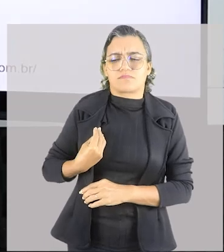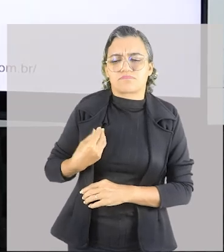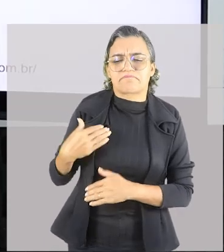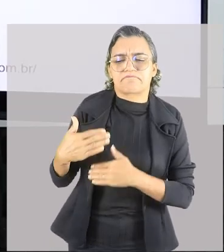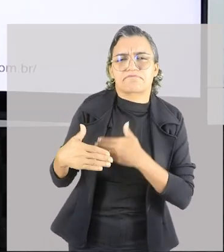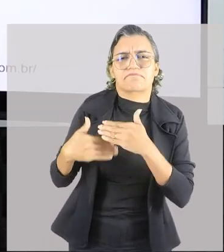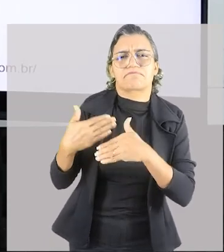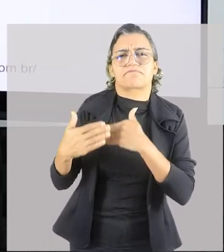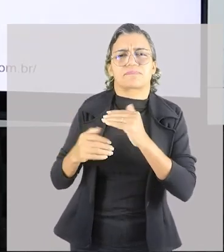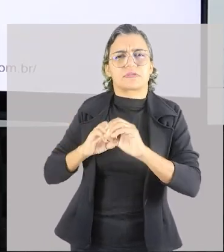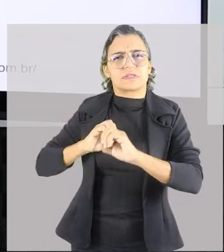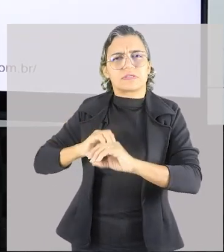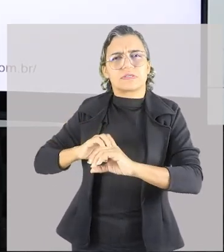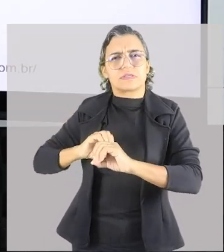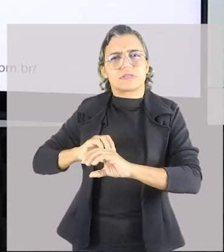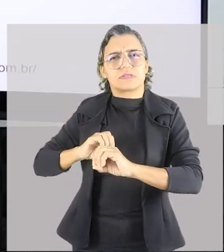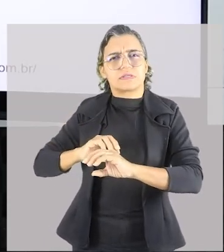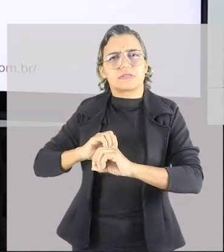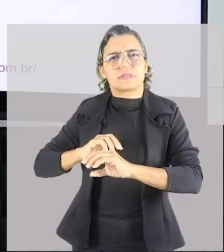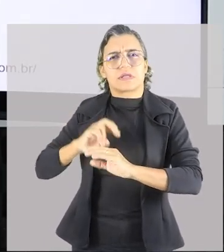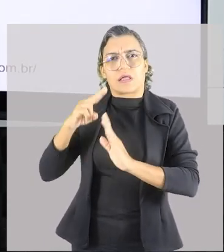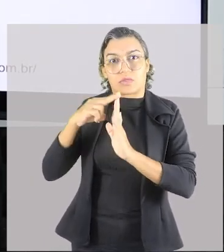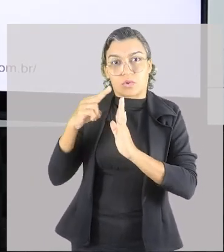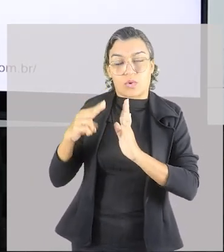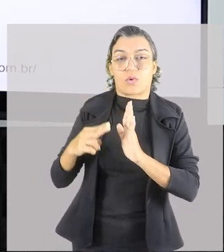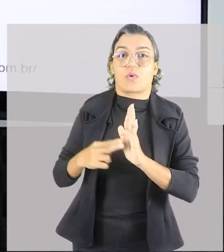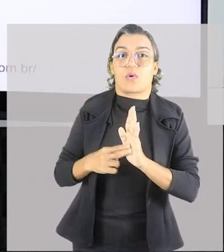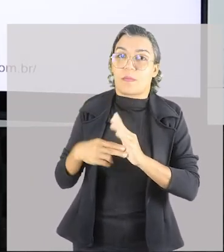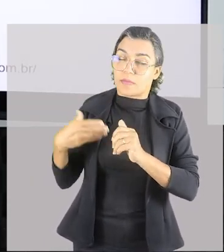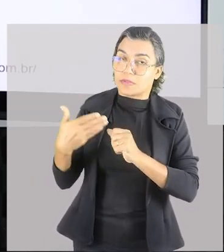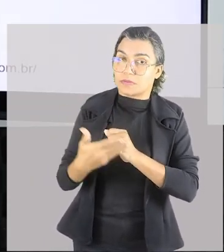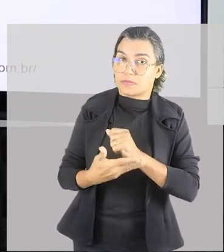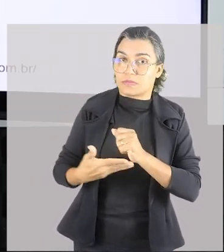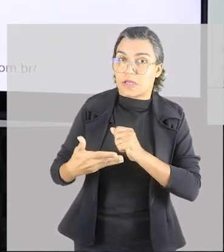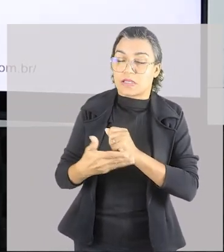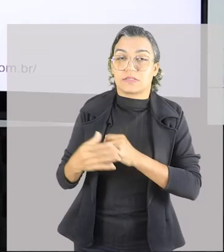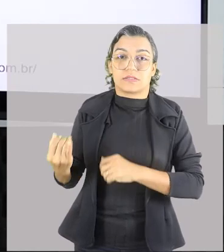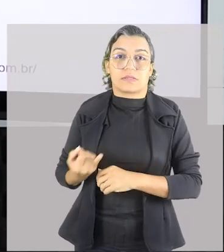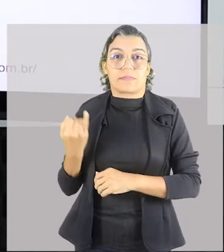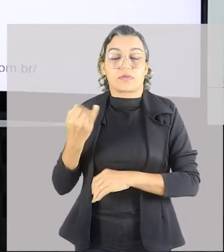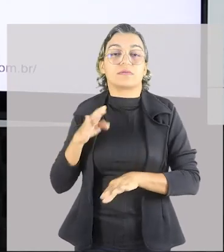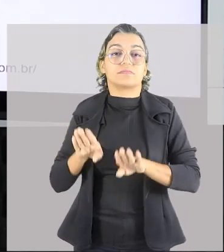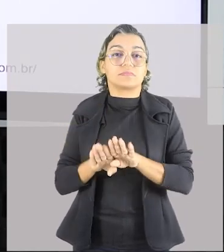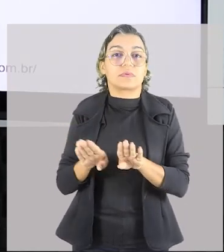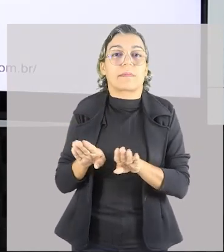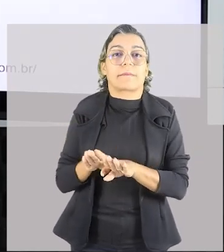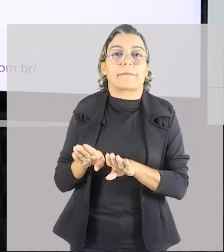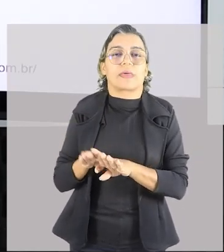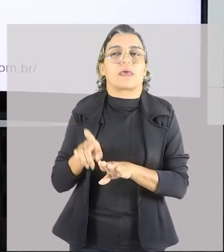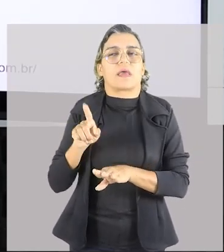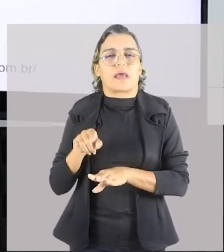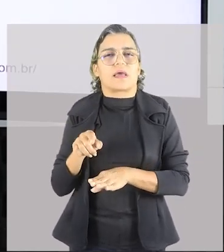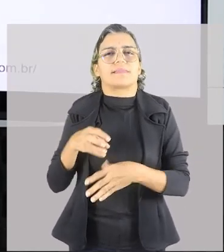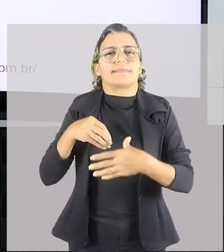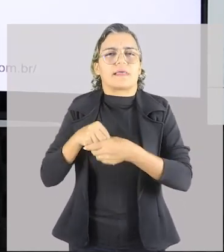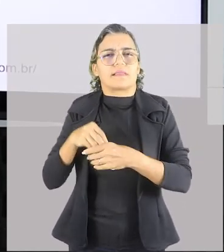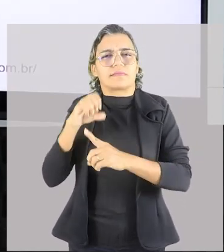ensinar fundamentos daquela modalidade, tá? E atua também de uma forma